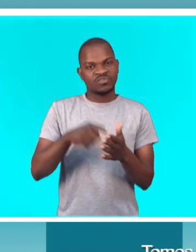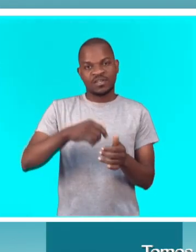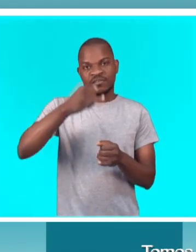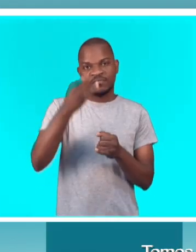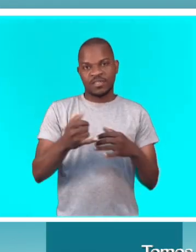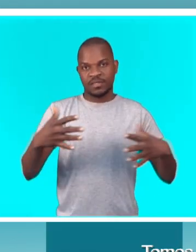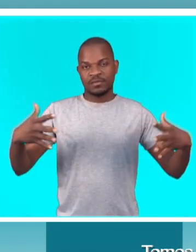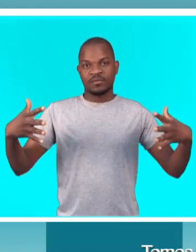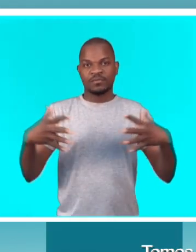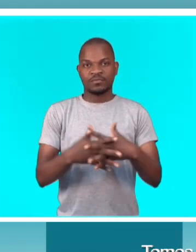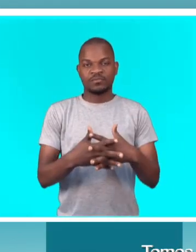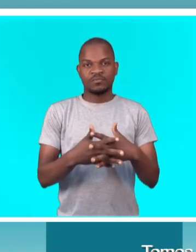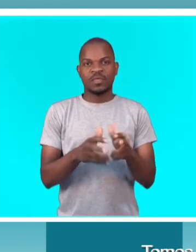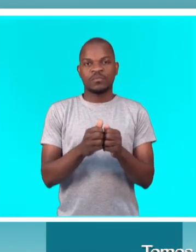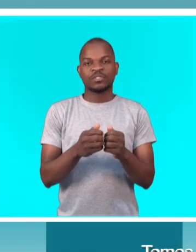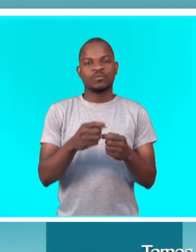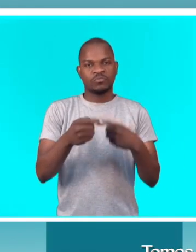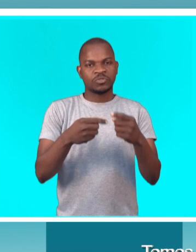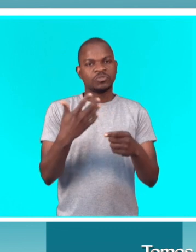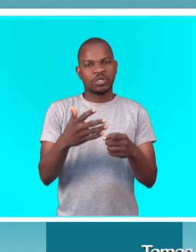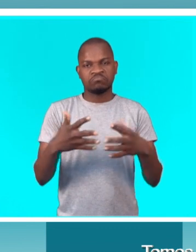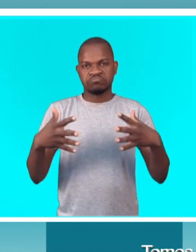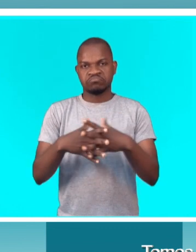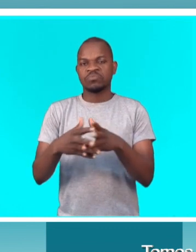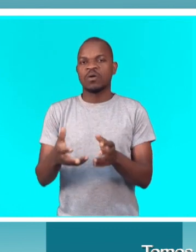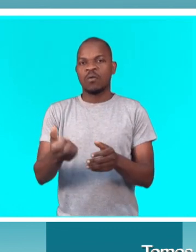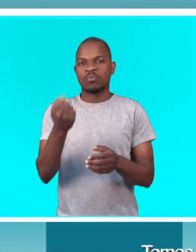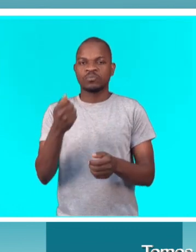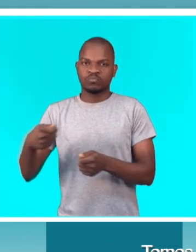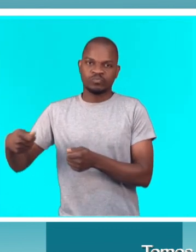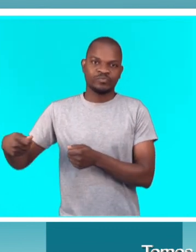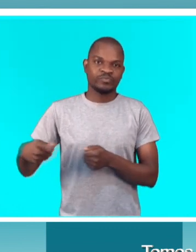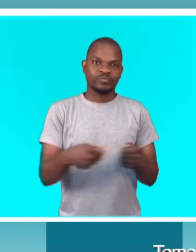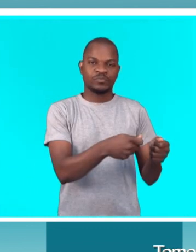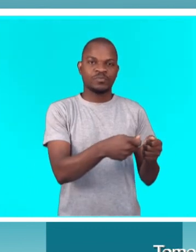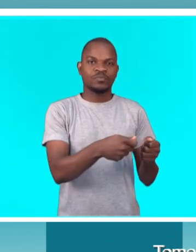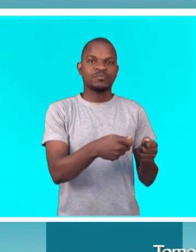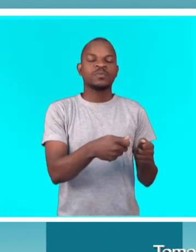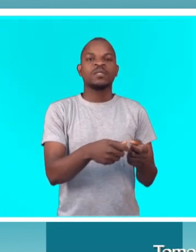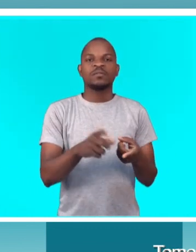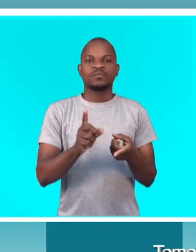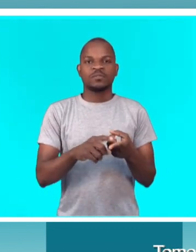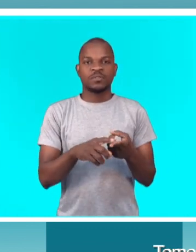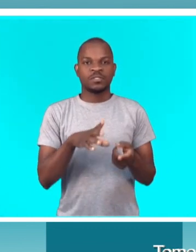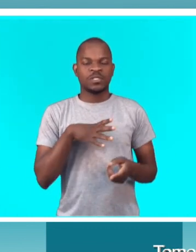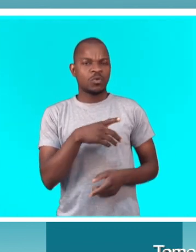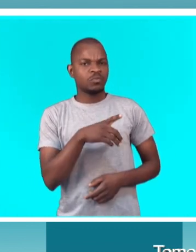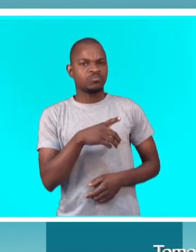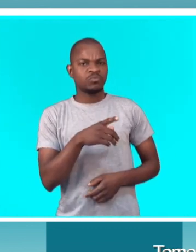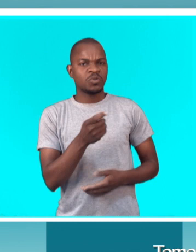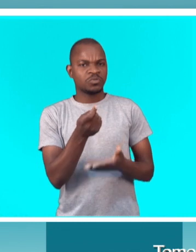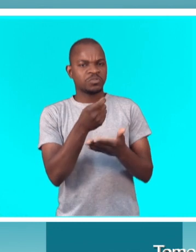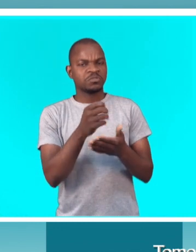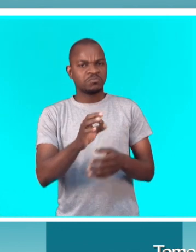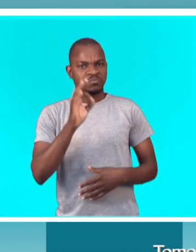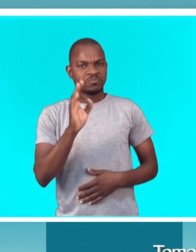que é o projeto que já está pronto para ser entregue. Temos aqui, temos as